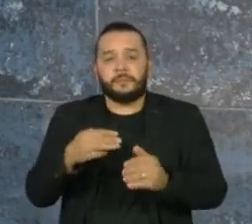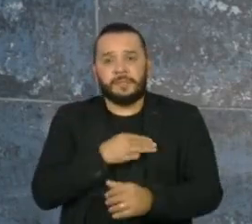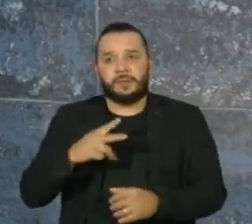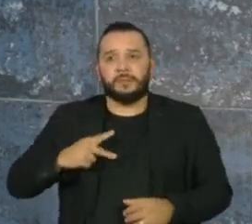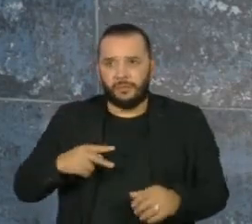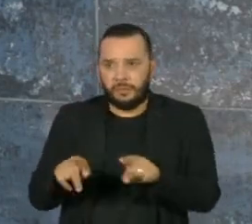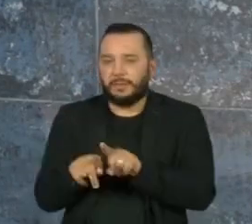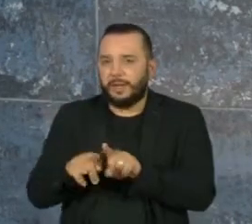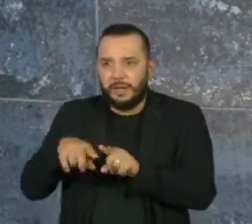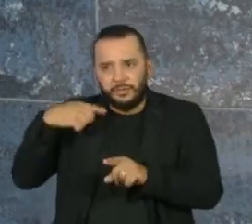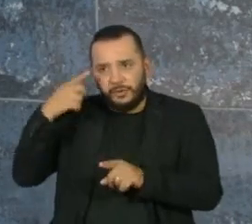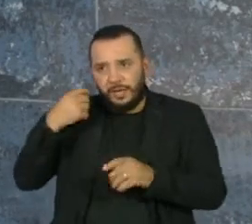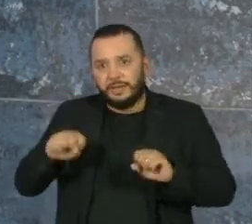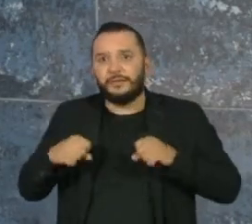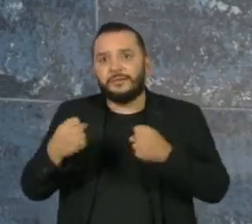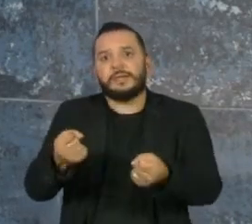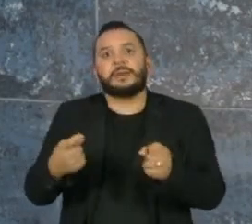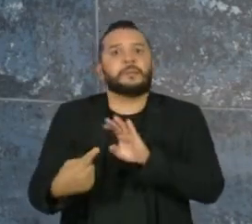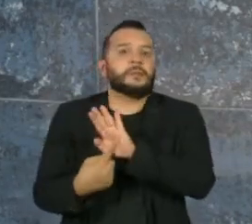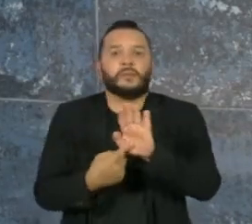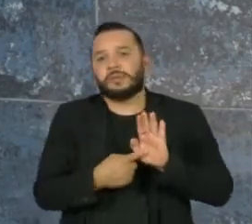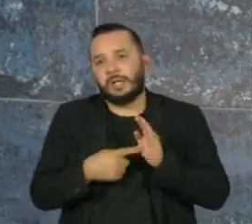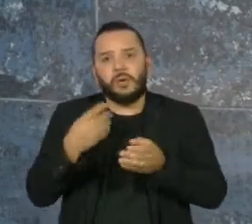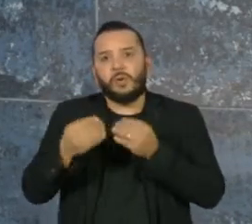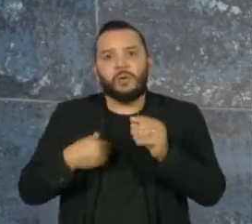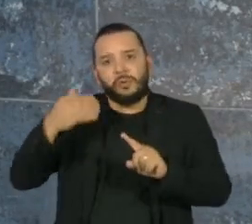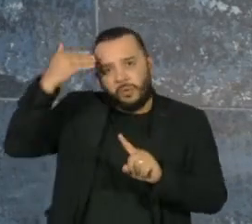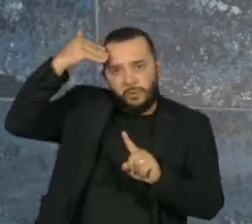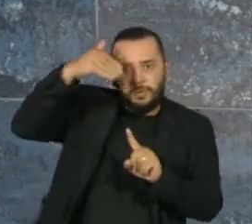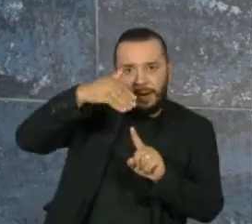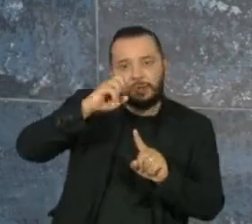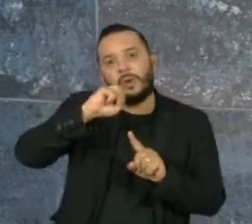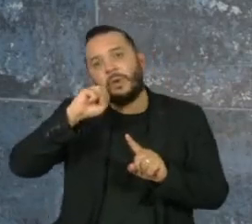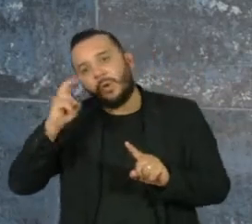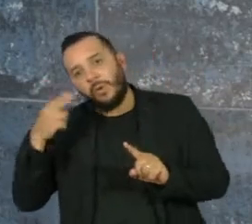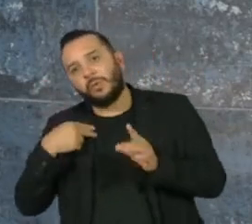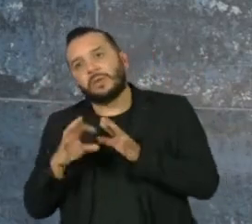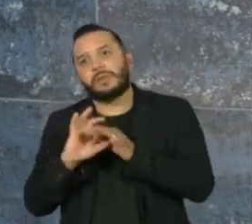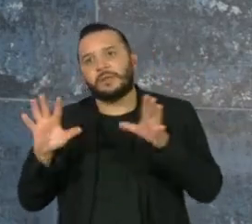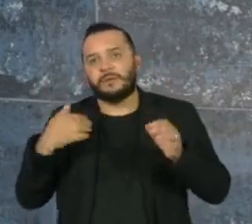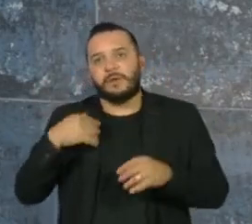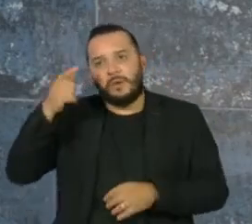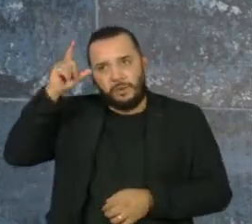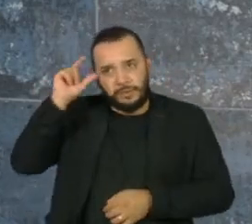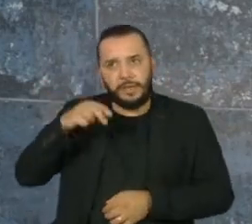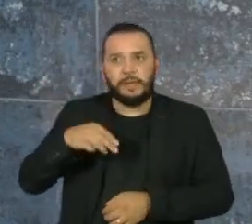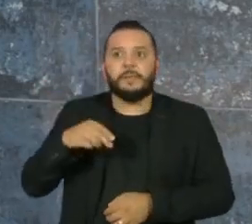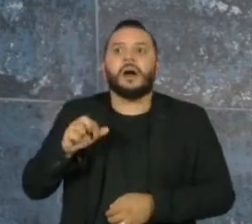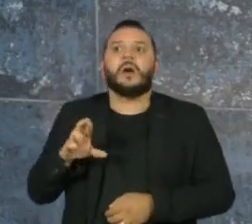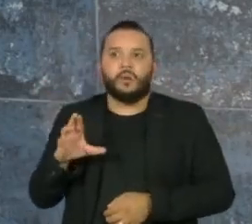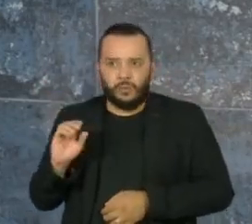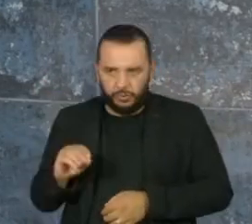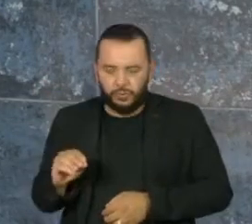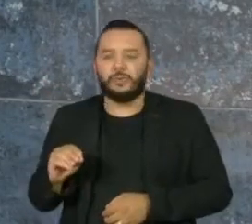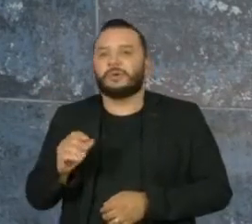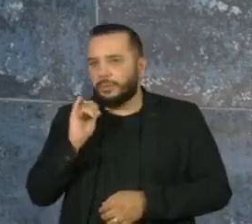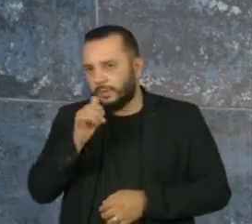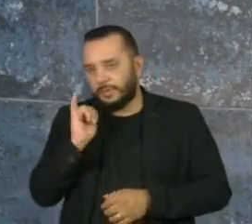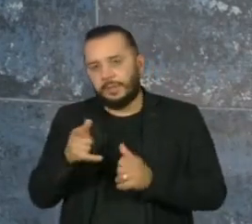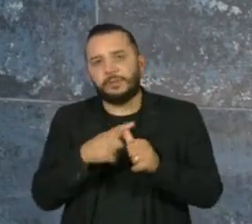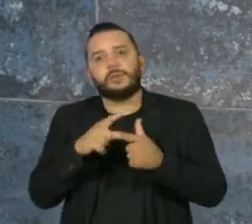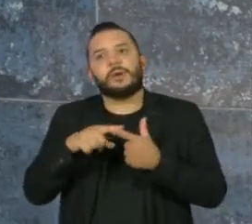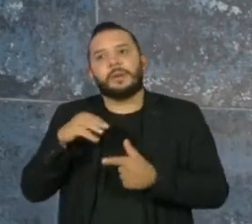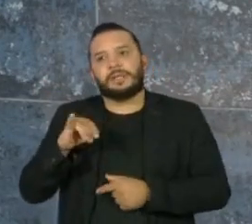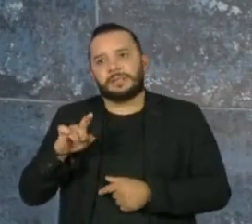sala secreta para apresentação do veredito. Ontem, prestaram depoimento os réus Mauro Hoffmann, sócio da Kiss, Marcelo de